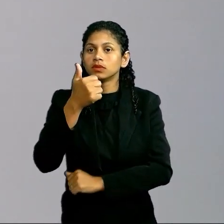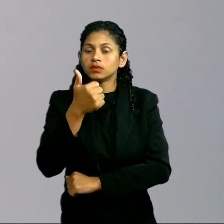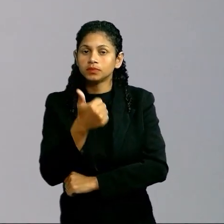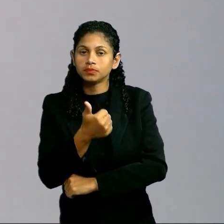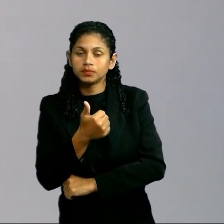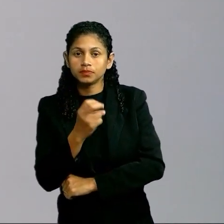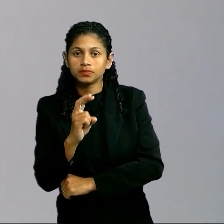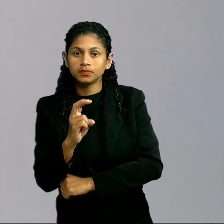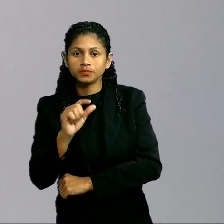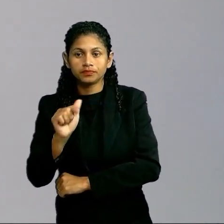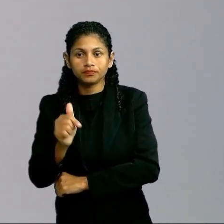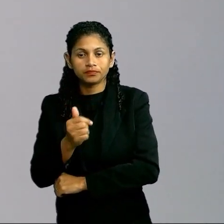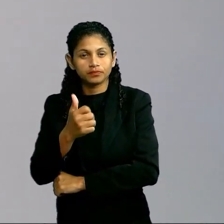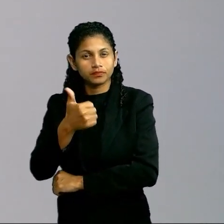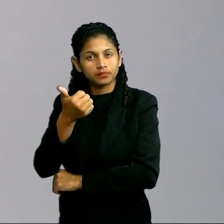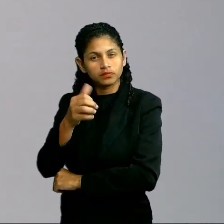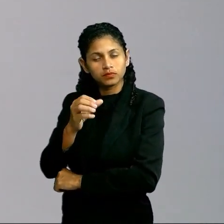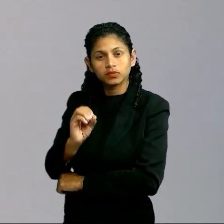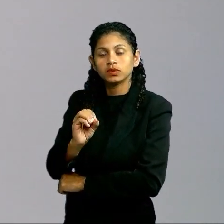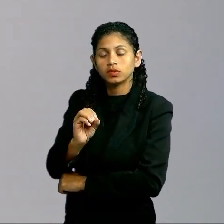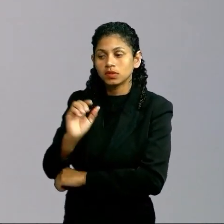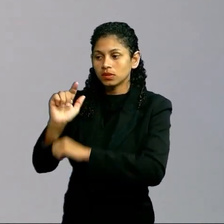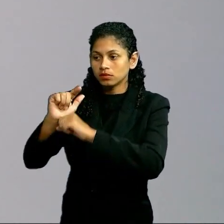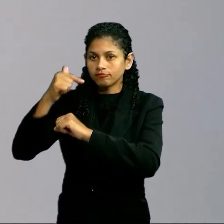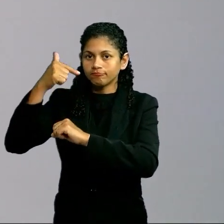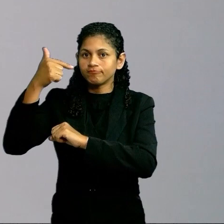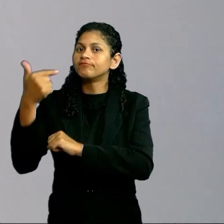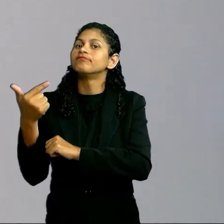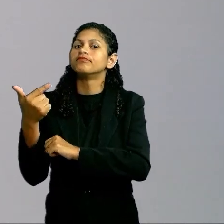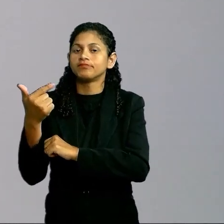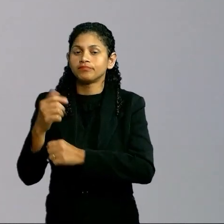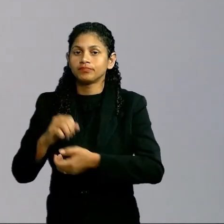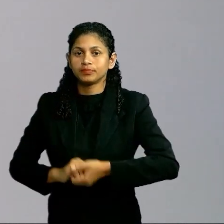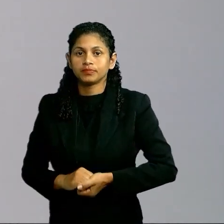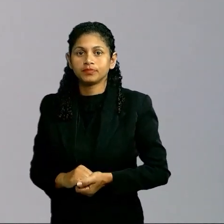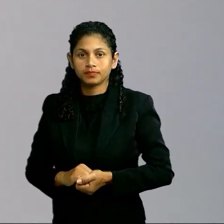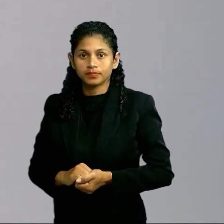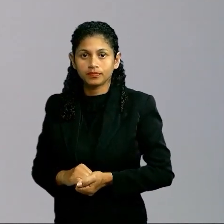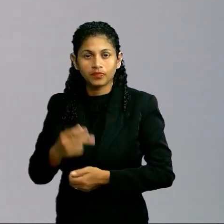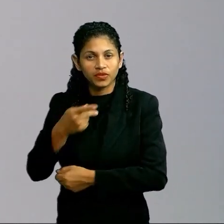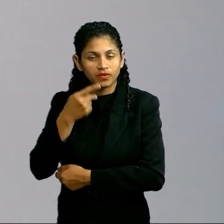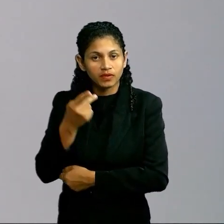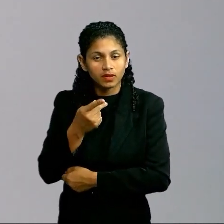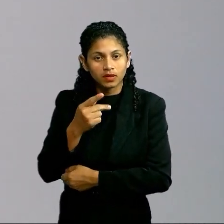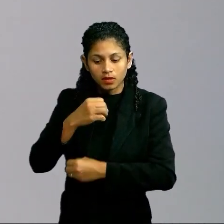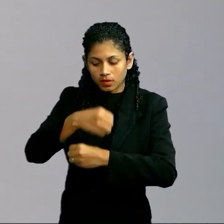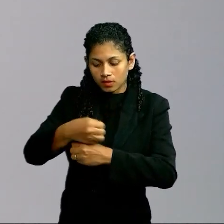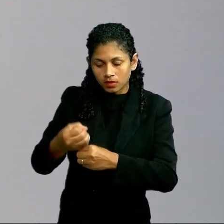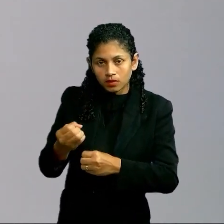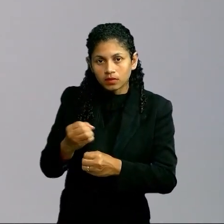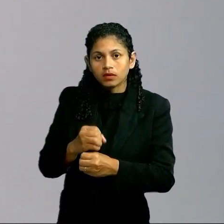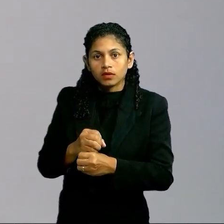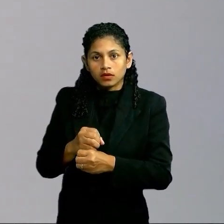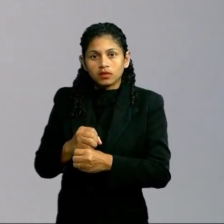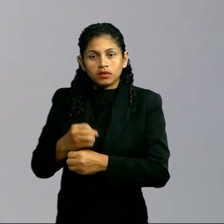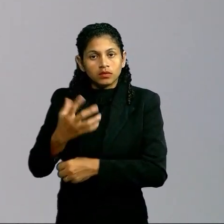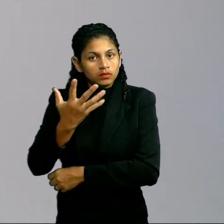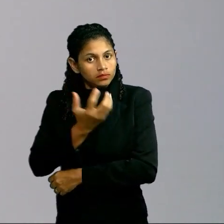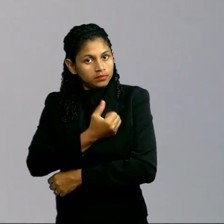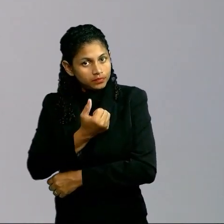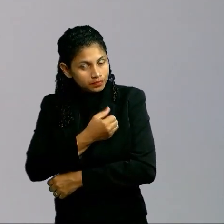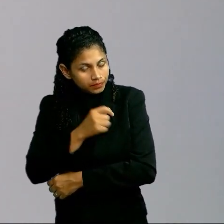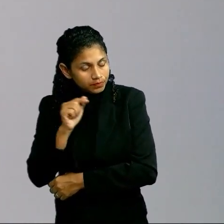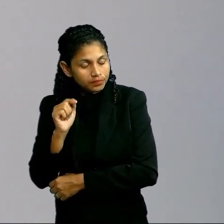23 entidades. Aí, se você estiver falando de átomo, é esse número de átomos. Se estiver falando de moléculas, é esse número